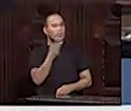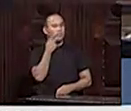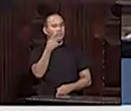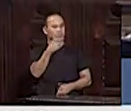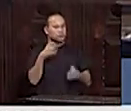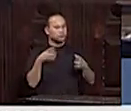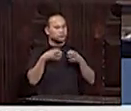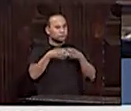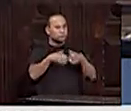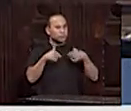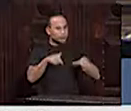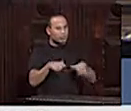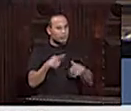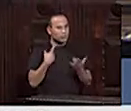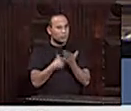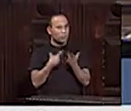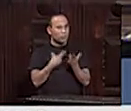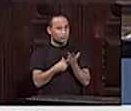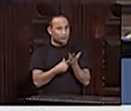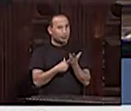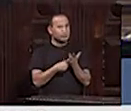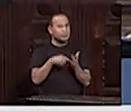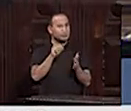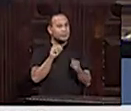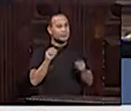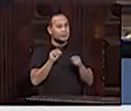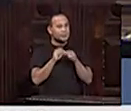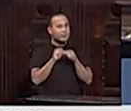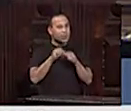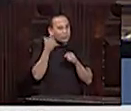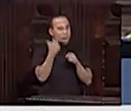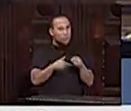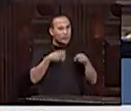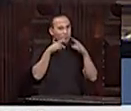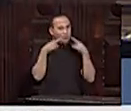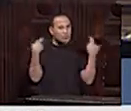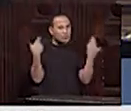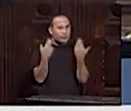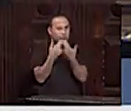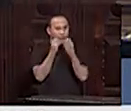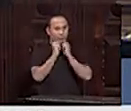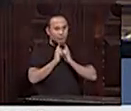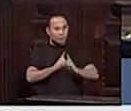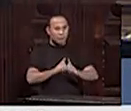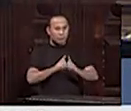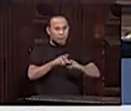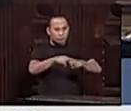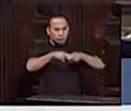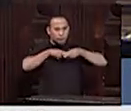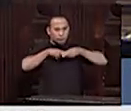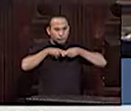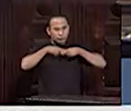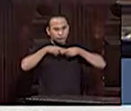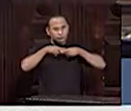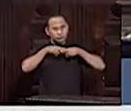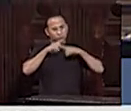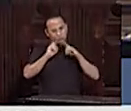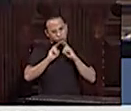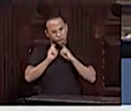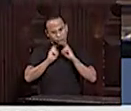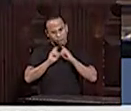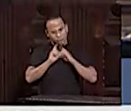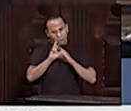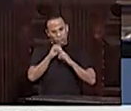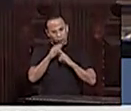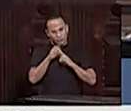assumiu o compromisso de realizar mais uma audiência pública na casa para discutir essa questão da L'Oréal,